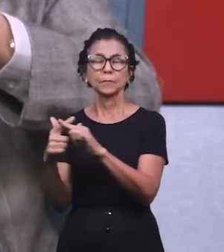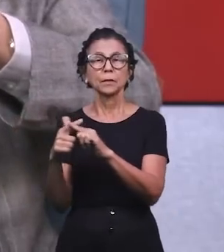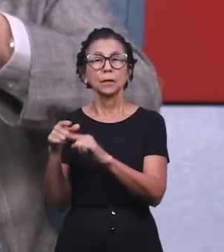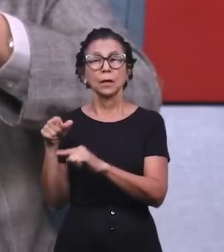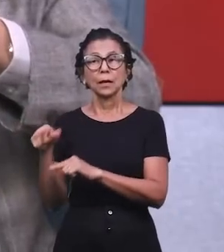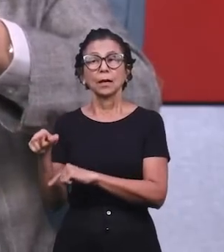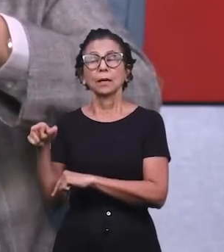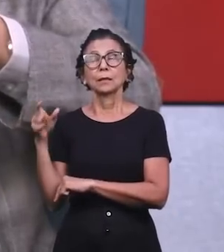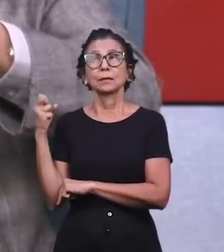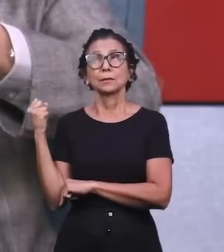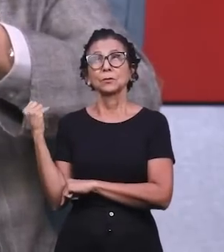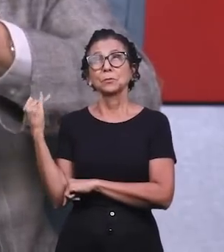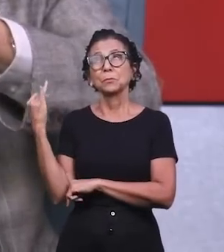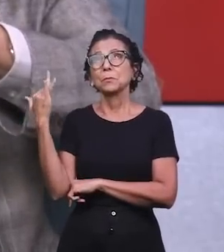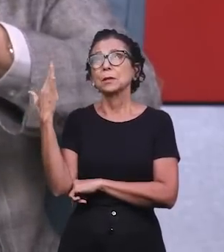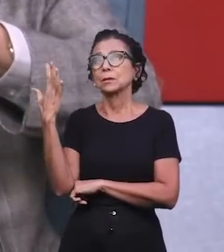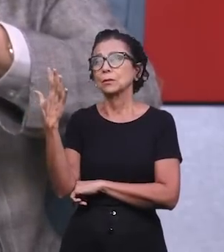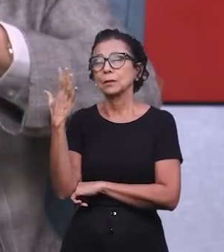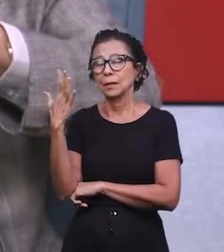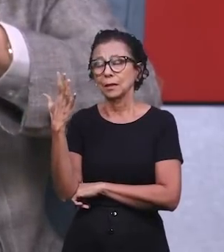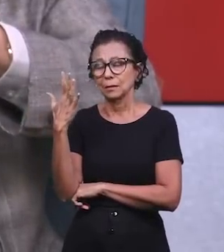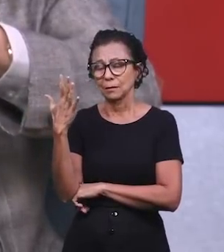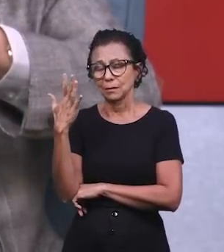para pedir ao Senhor, olha só,